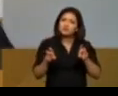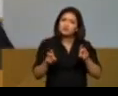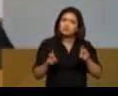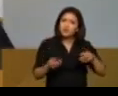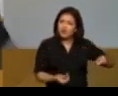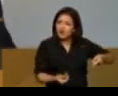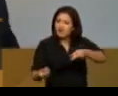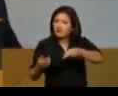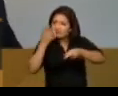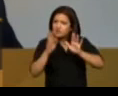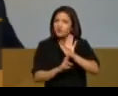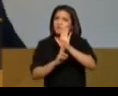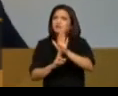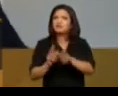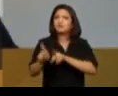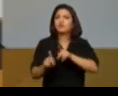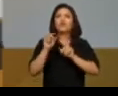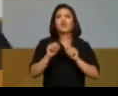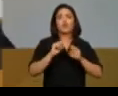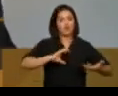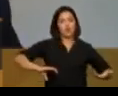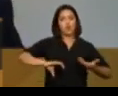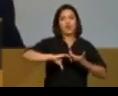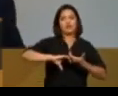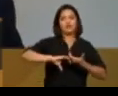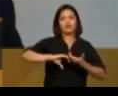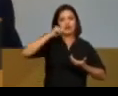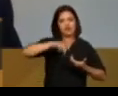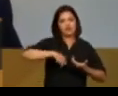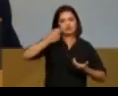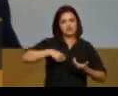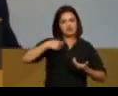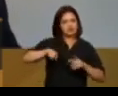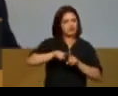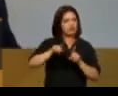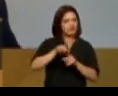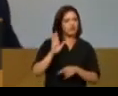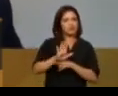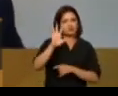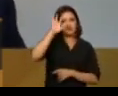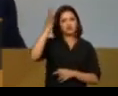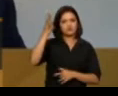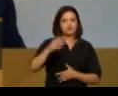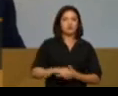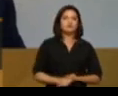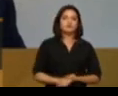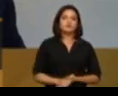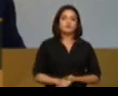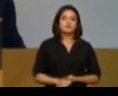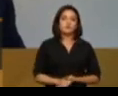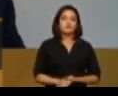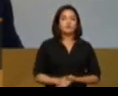do povo congregados do Congresso Nacional. E agora eu vou ao meu voto